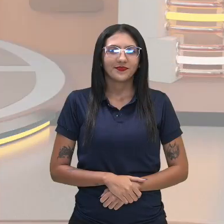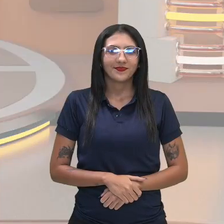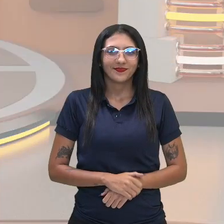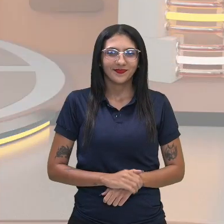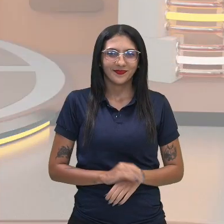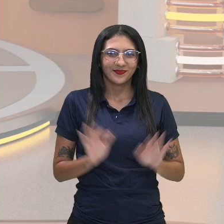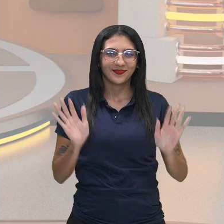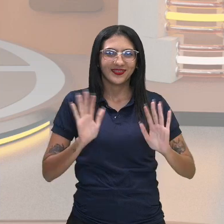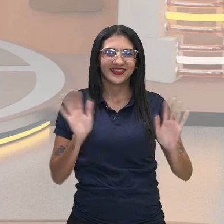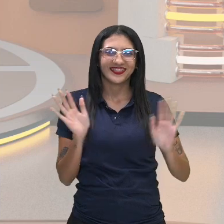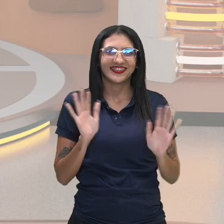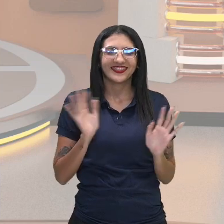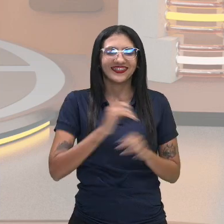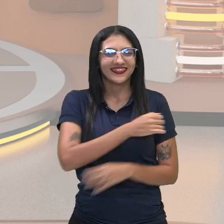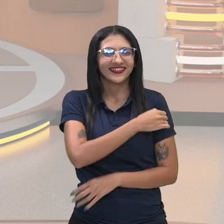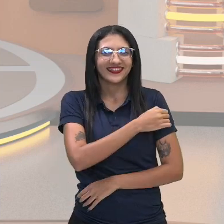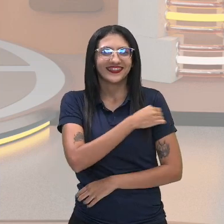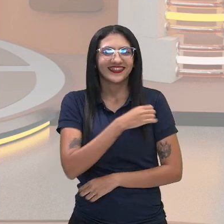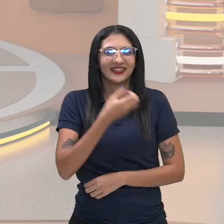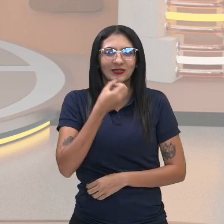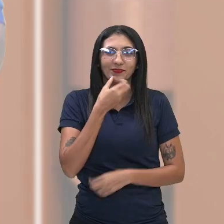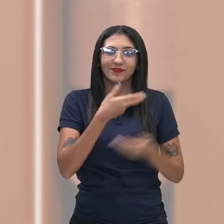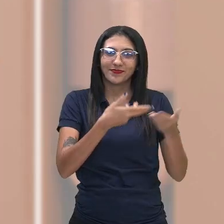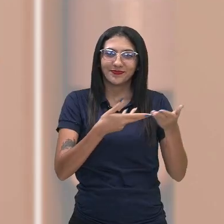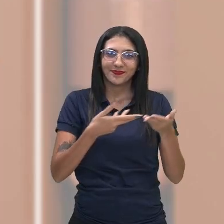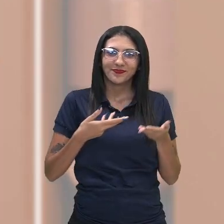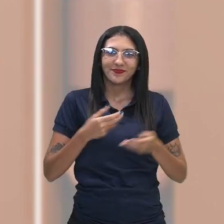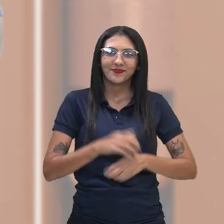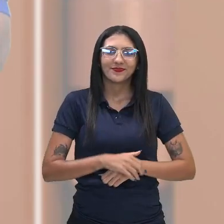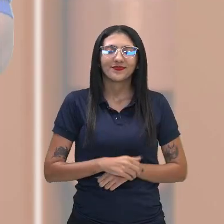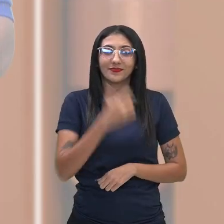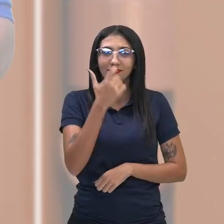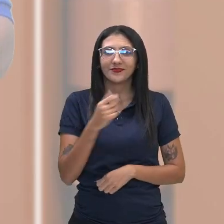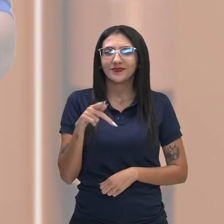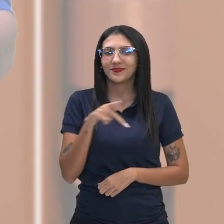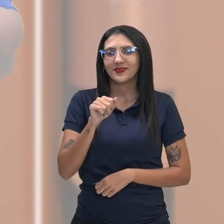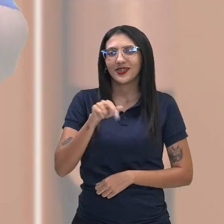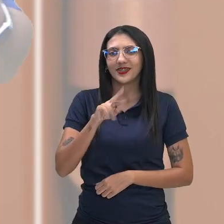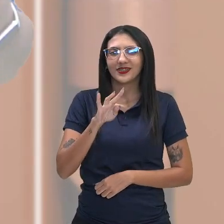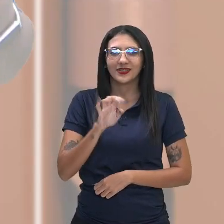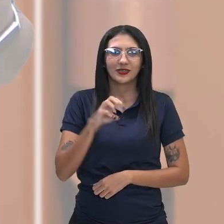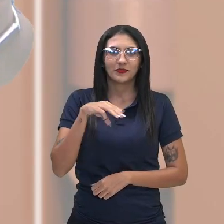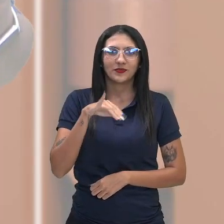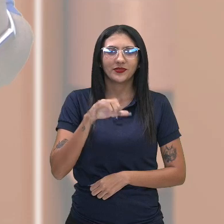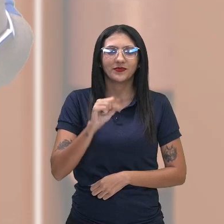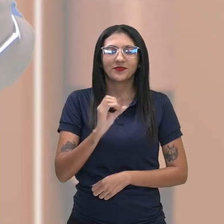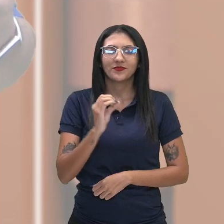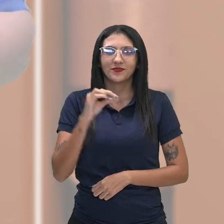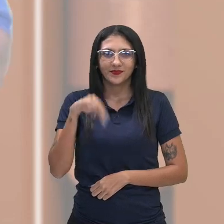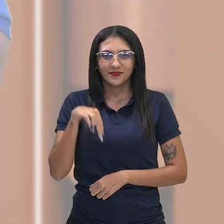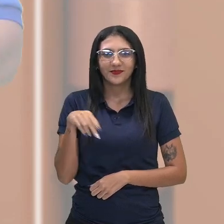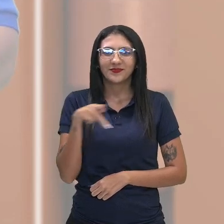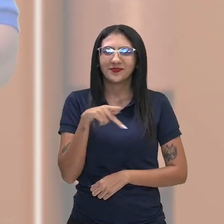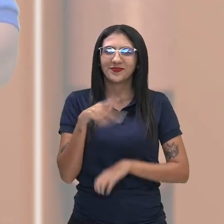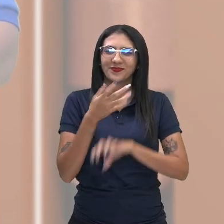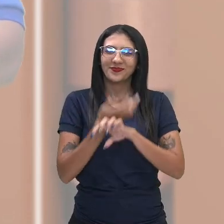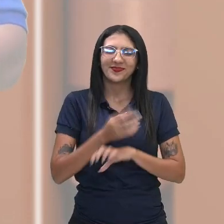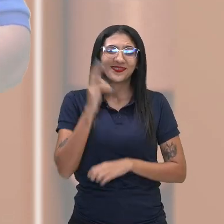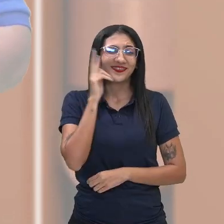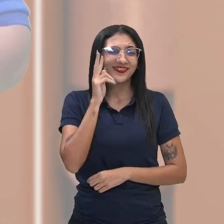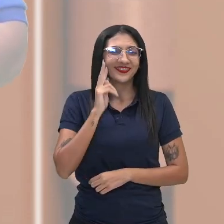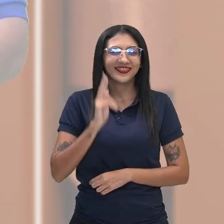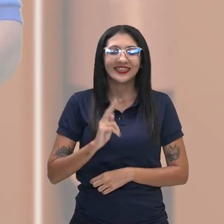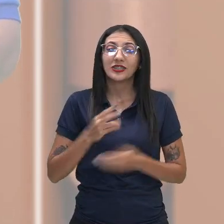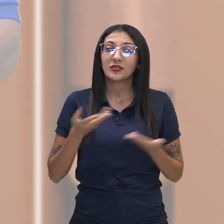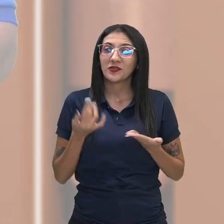Olá, sejam todos muito bem-vindos. Eu sou o professor Artemison Montanha do componente de História, melhor componente de todos que